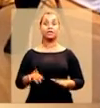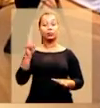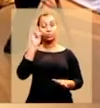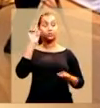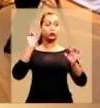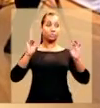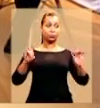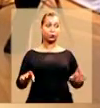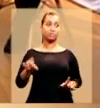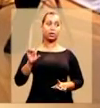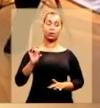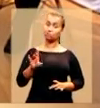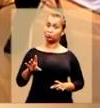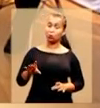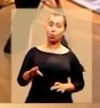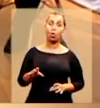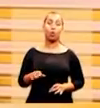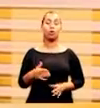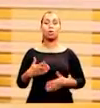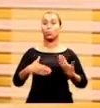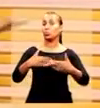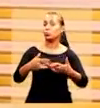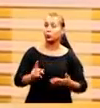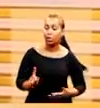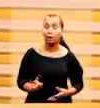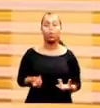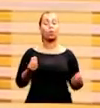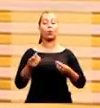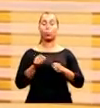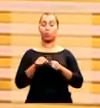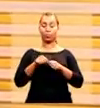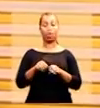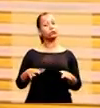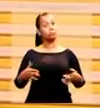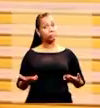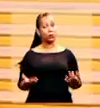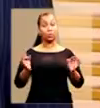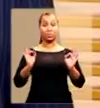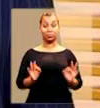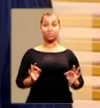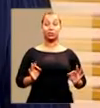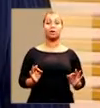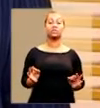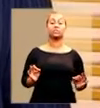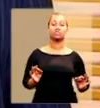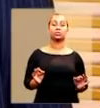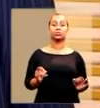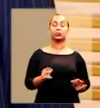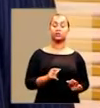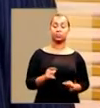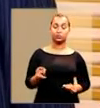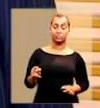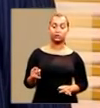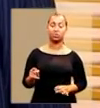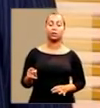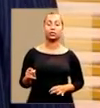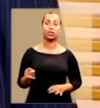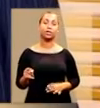nas datas comemorativas as ações? Não dá para ir muito além disso? Como é que vocês fazem? Não, é evidente que